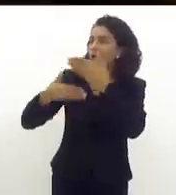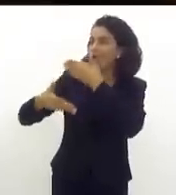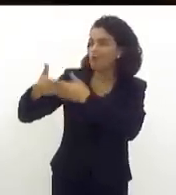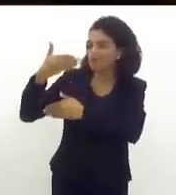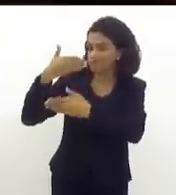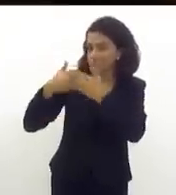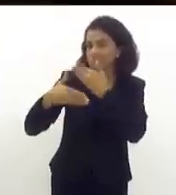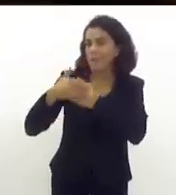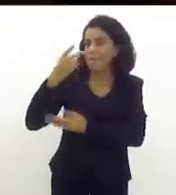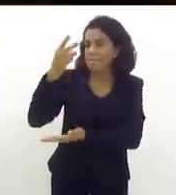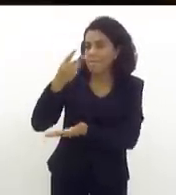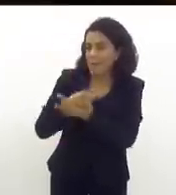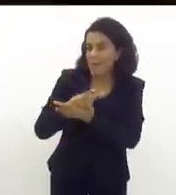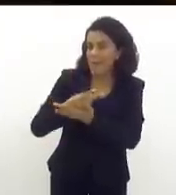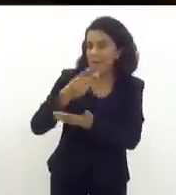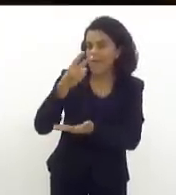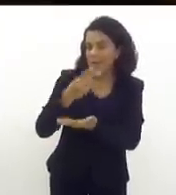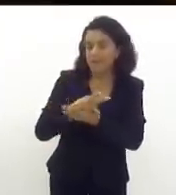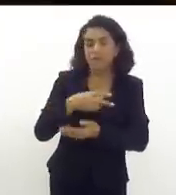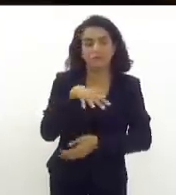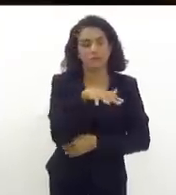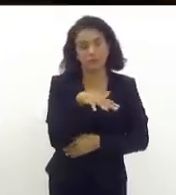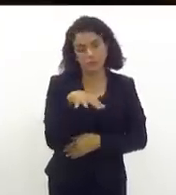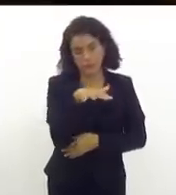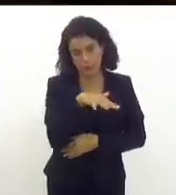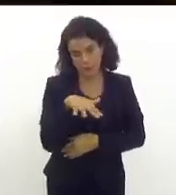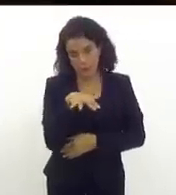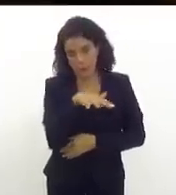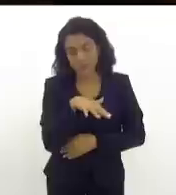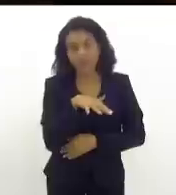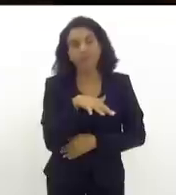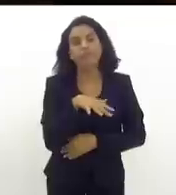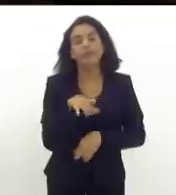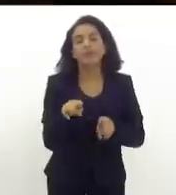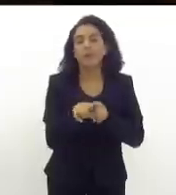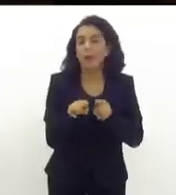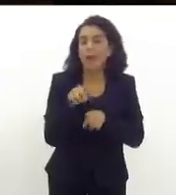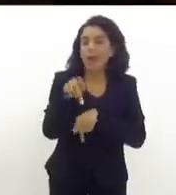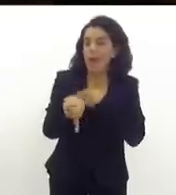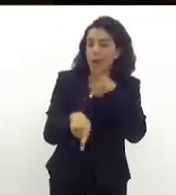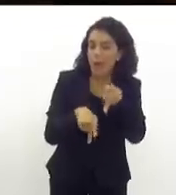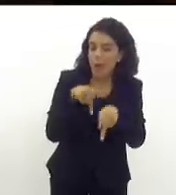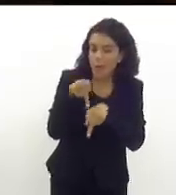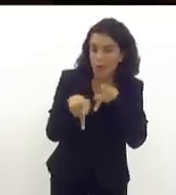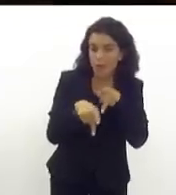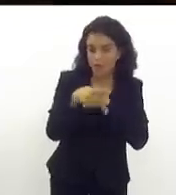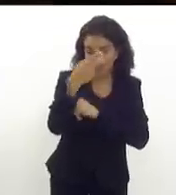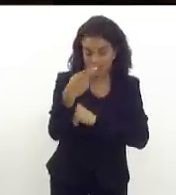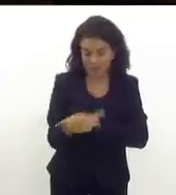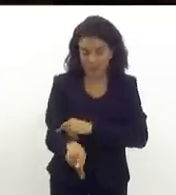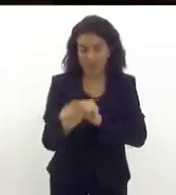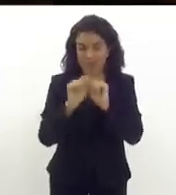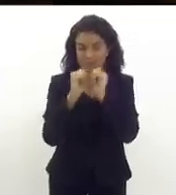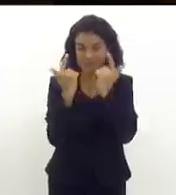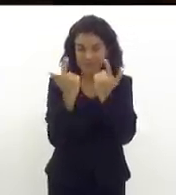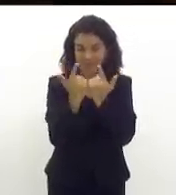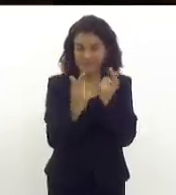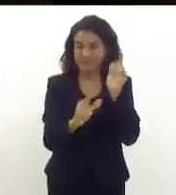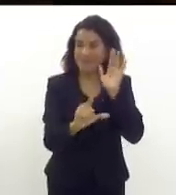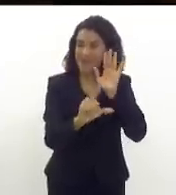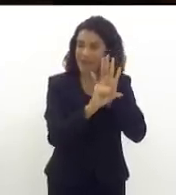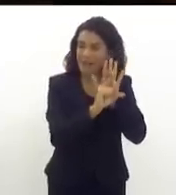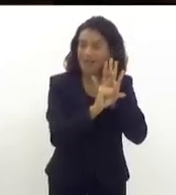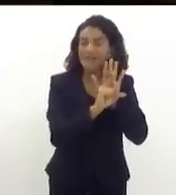o mesmo acontecimento e a população nem esta casa de leis teve